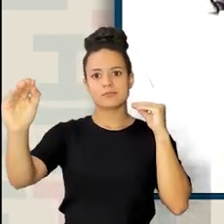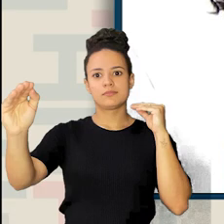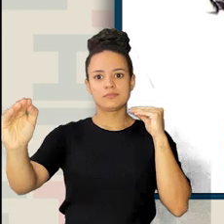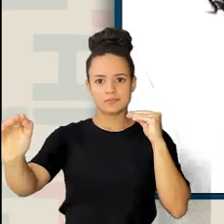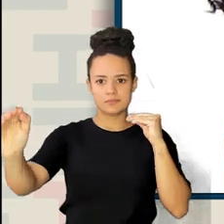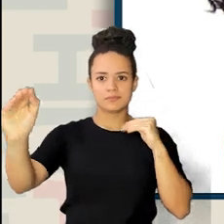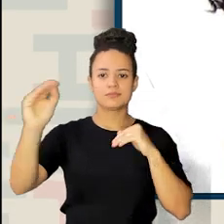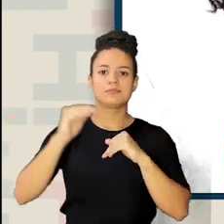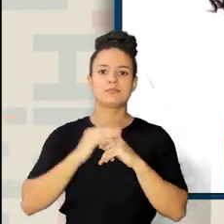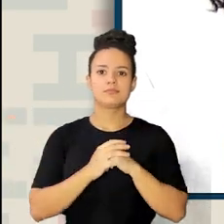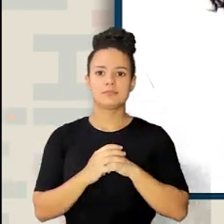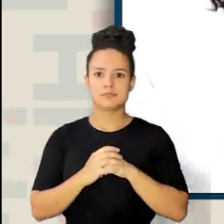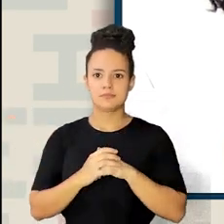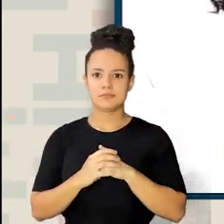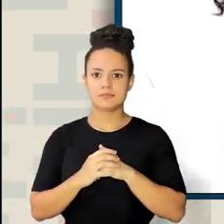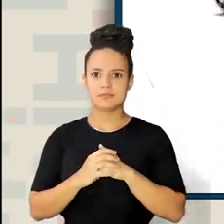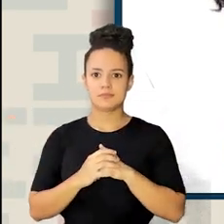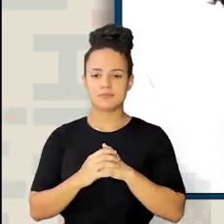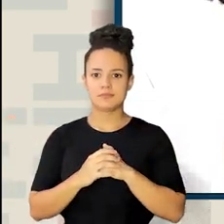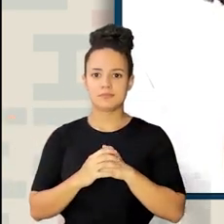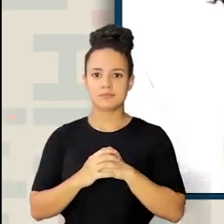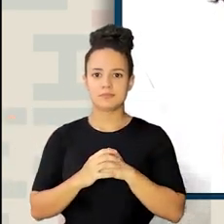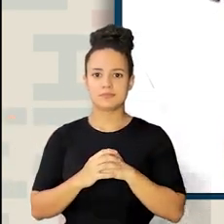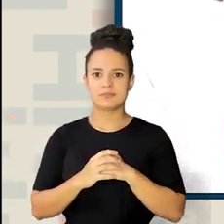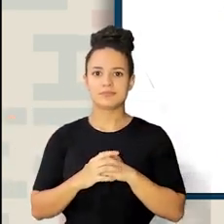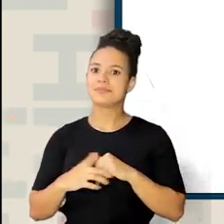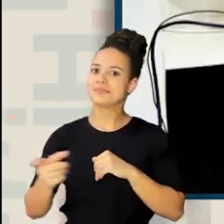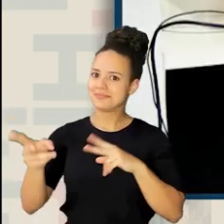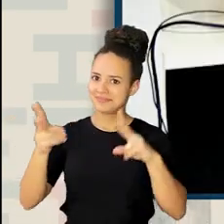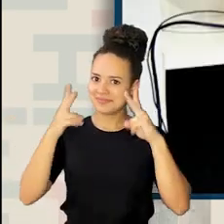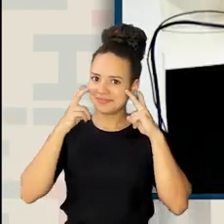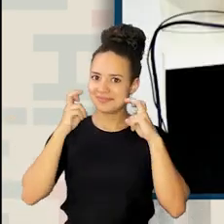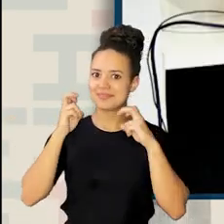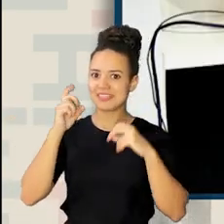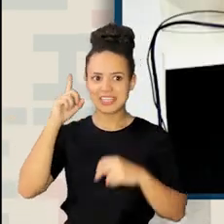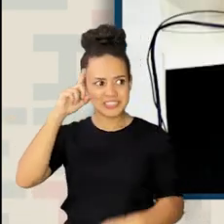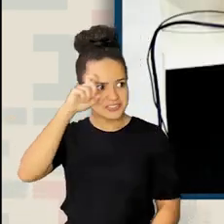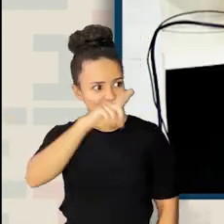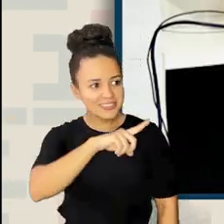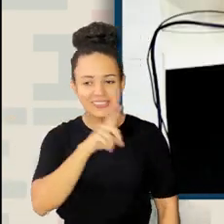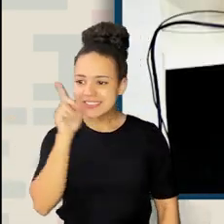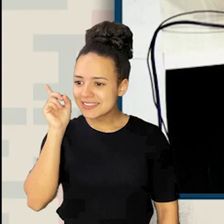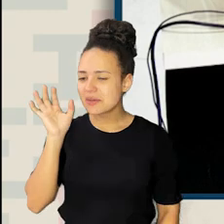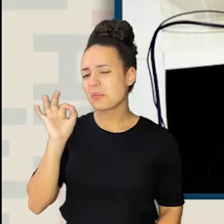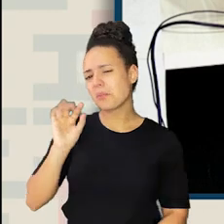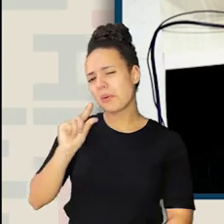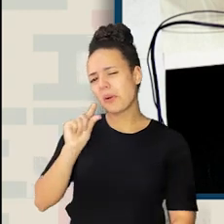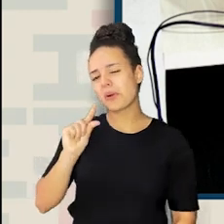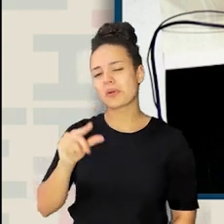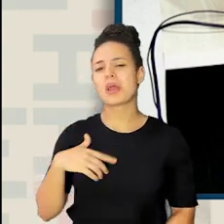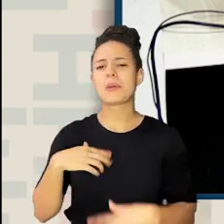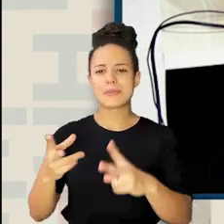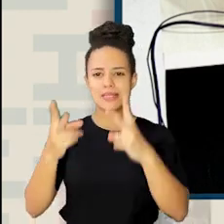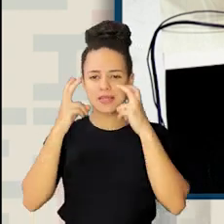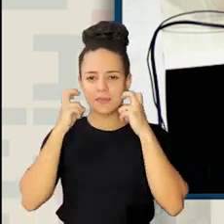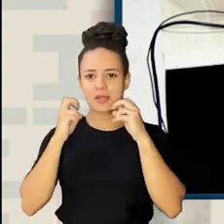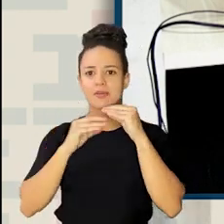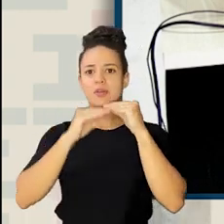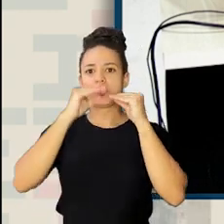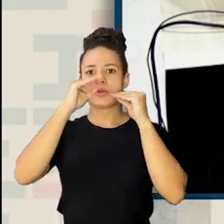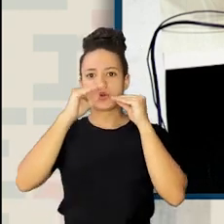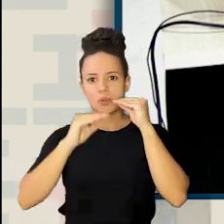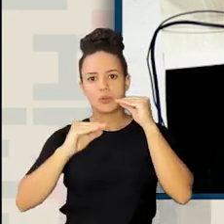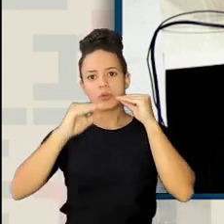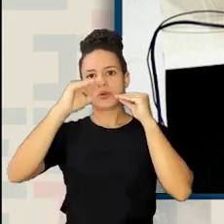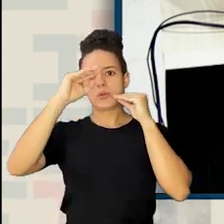5. Foi difícil? Um pouco. Eu percebi que você marcou